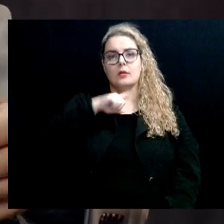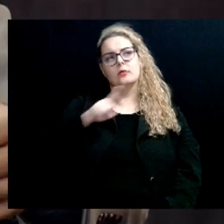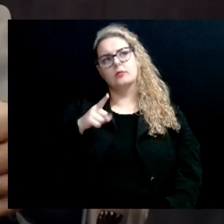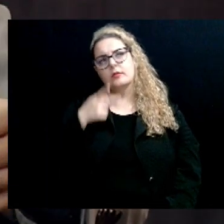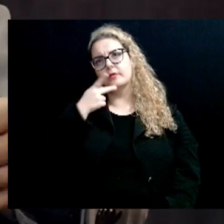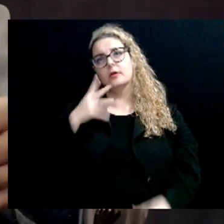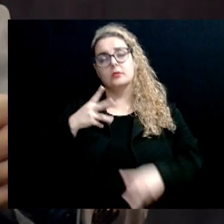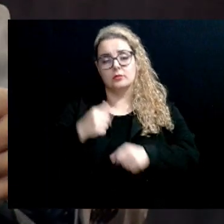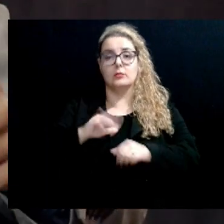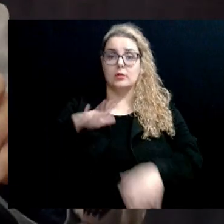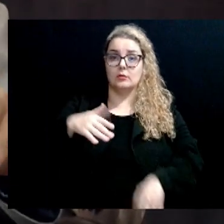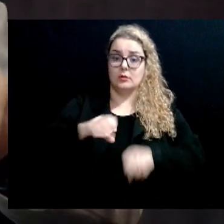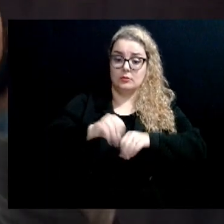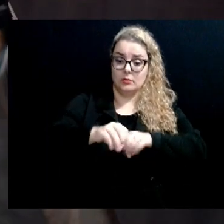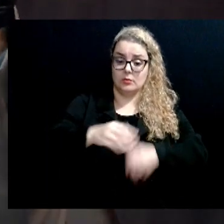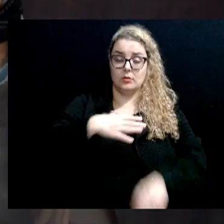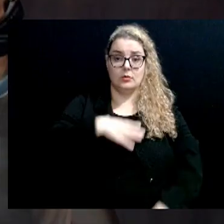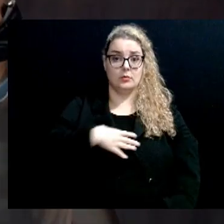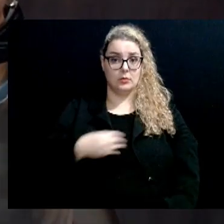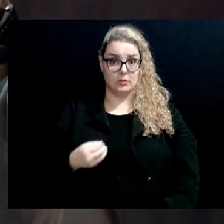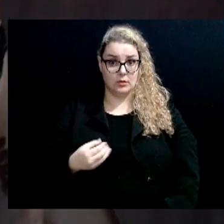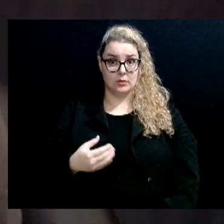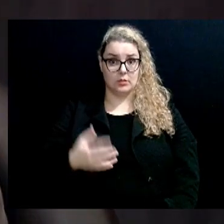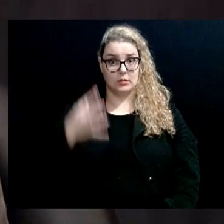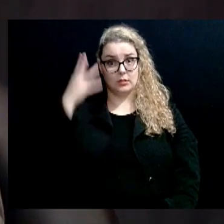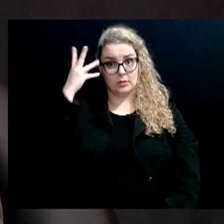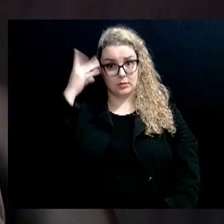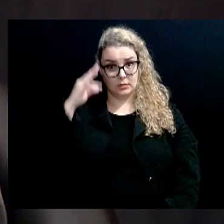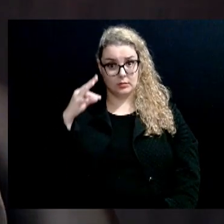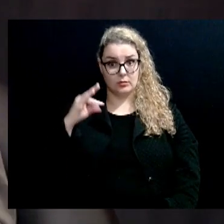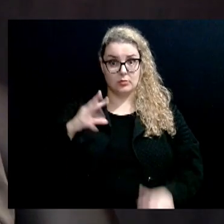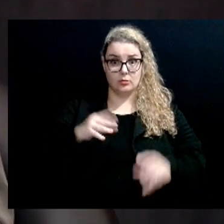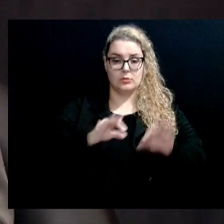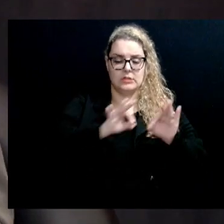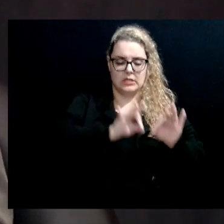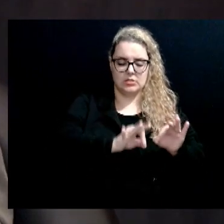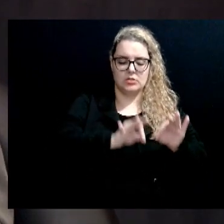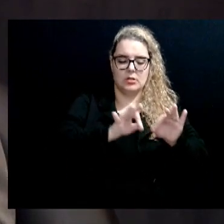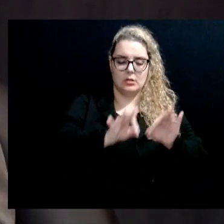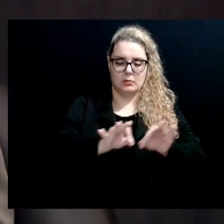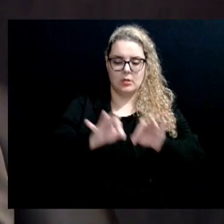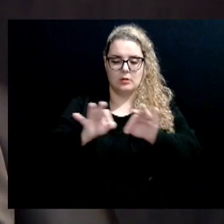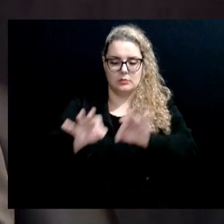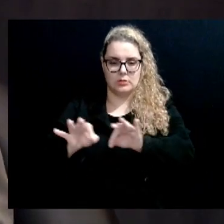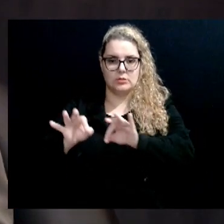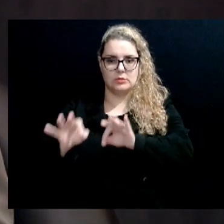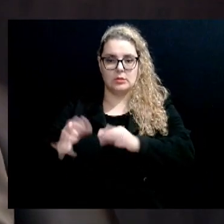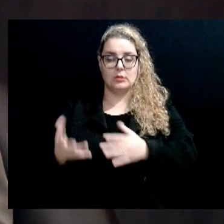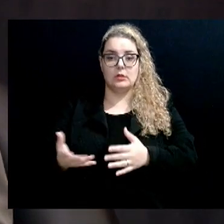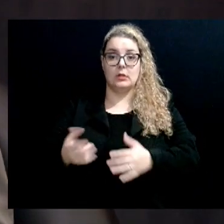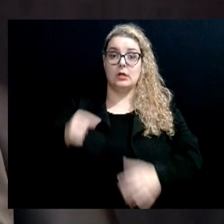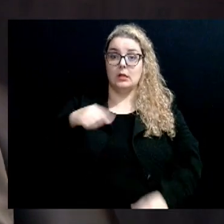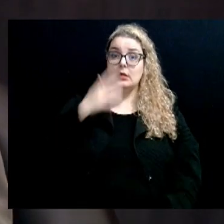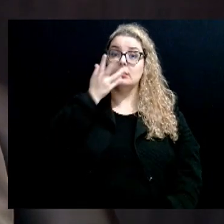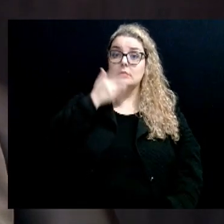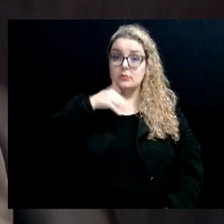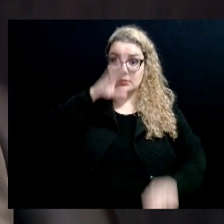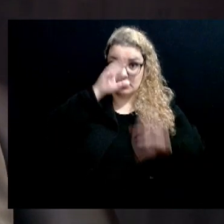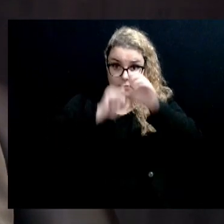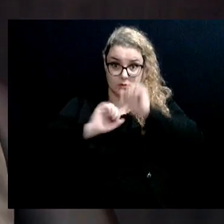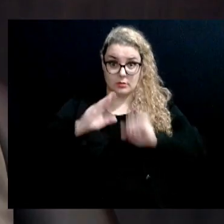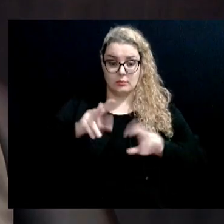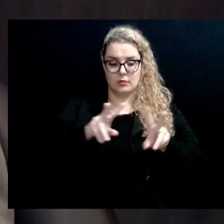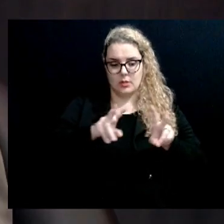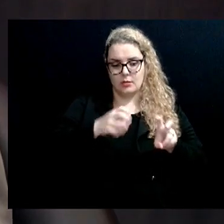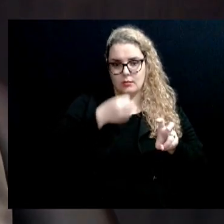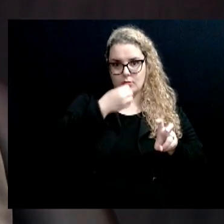filho e o seu filho, ele, teoricamente, ele faz tudo certinho, ele começa a fazer as coisas de maneira correta, aquela criança aprende, quando ela é boazinha, quando ela